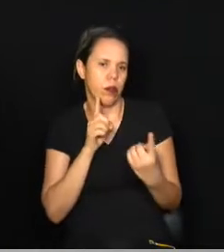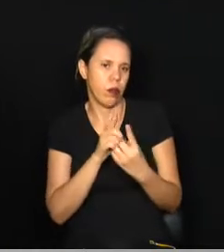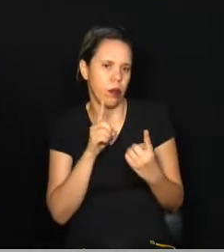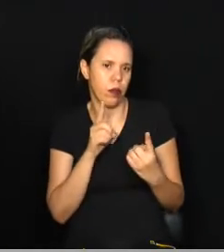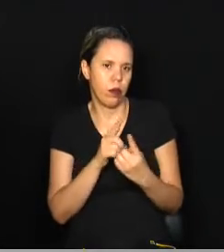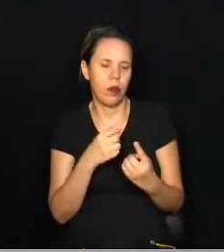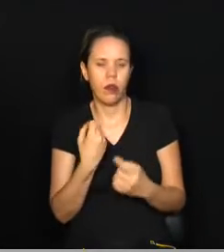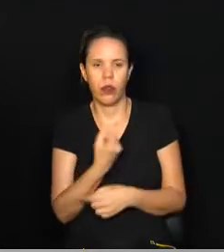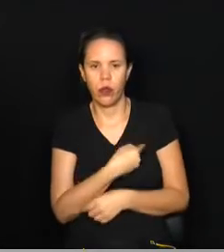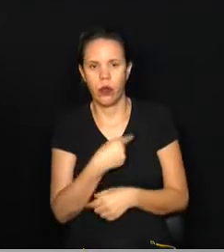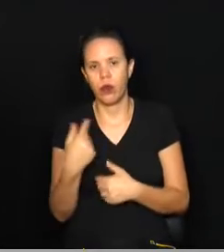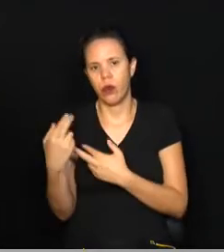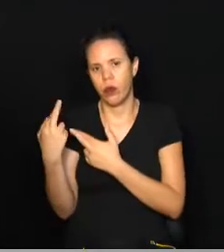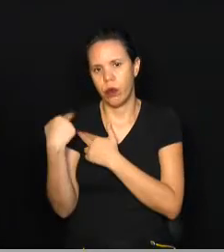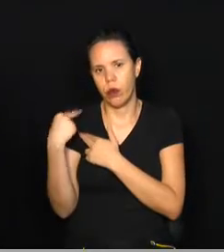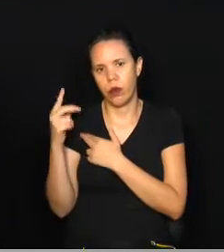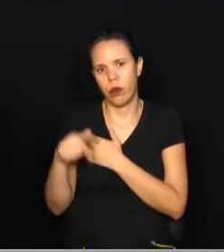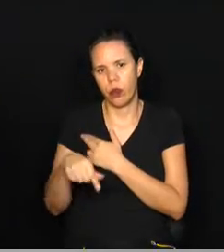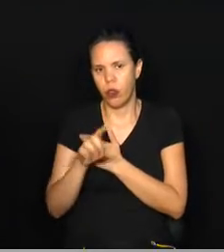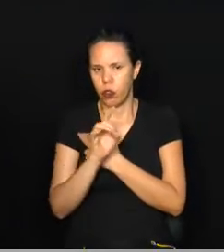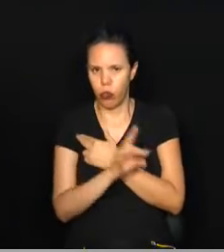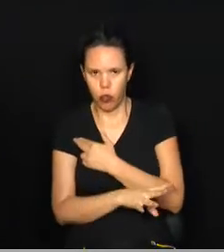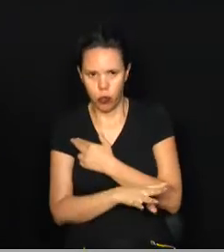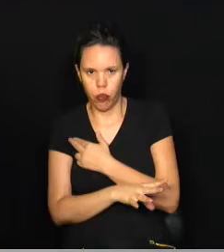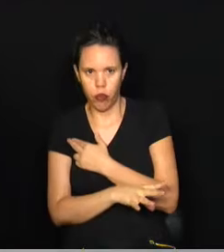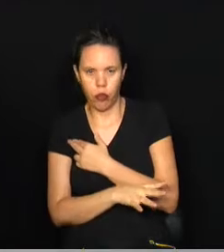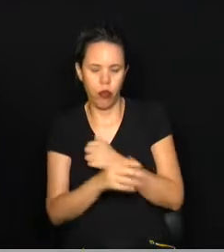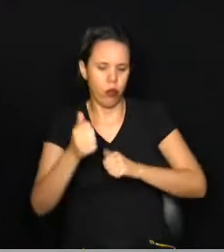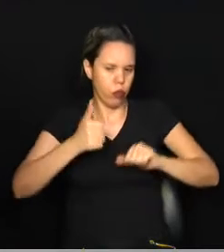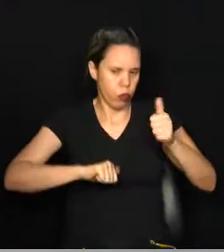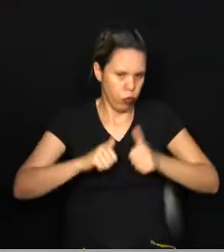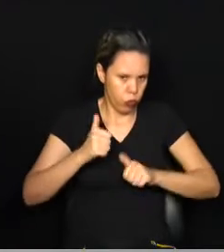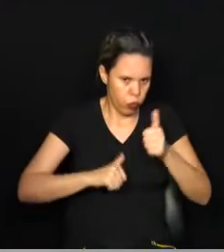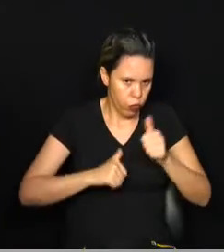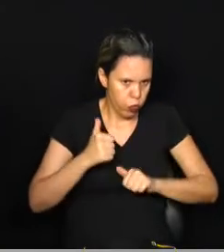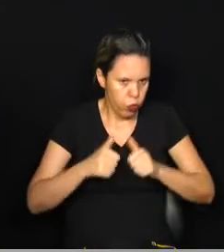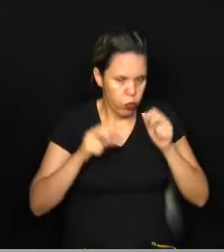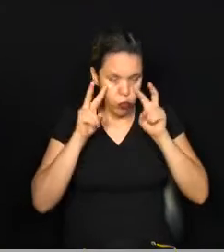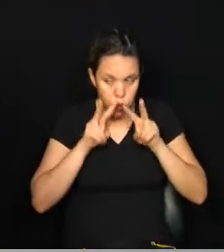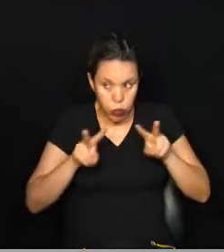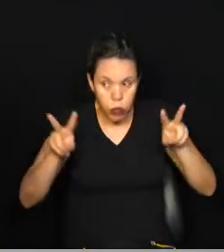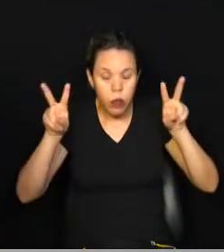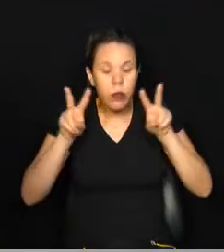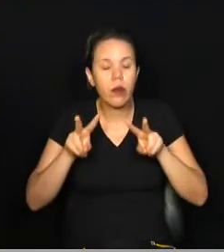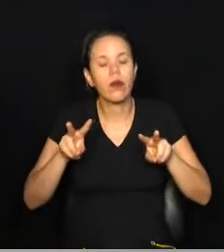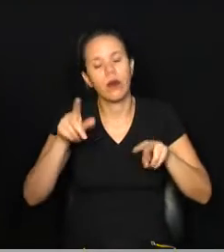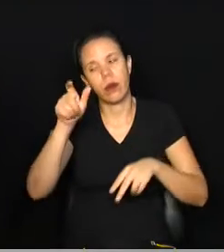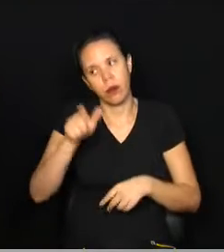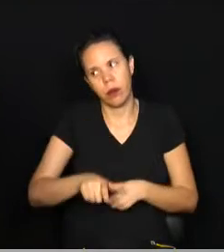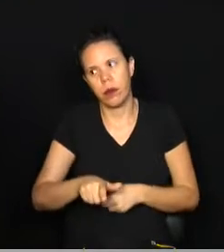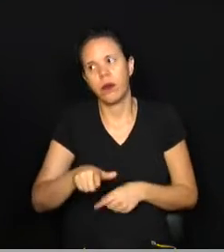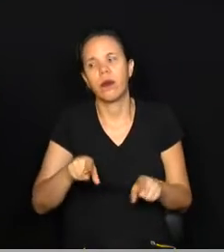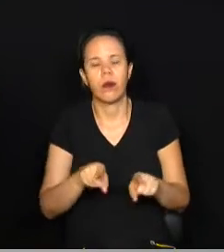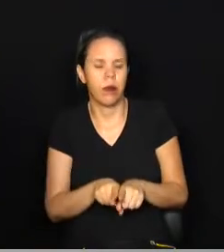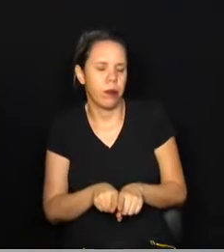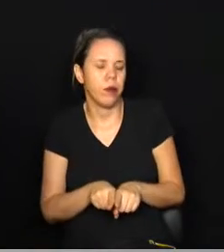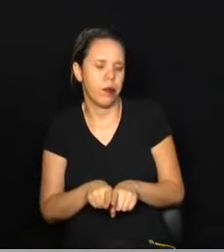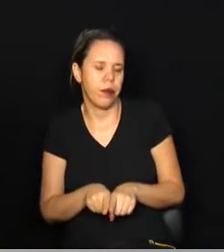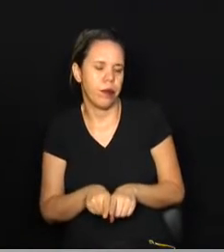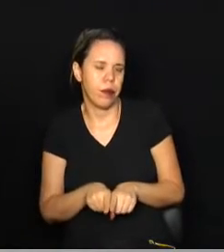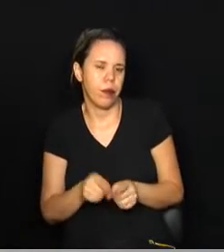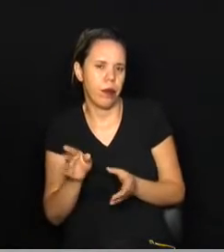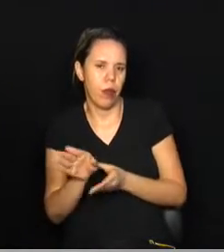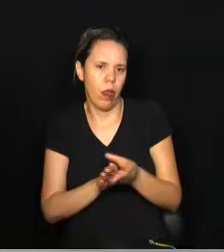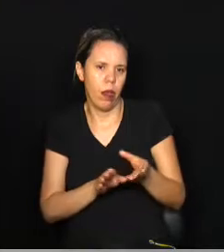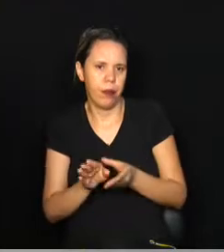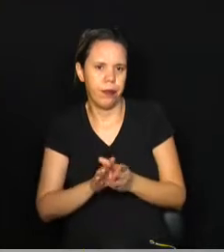das nossas funções, não só apenas avaliar a função visual dessa pessoa, também é